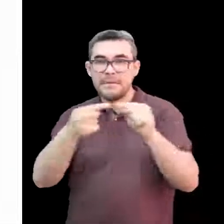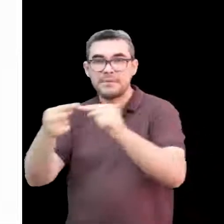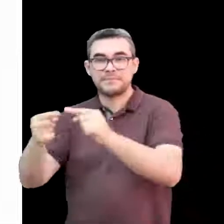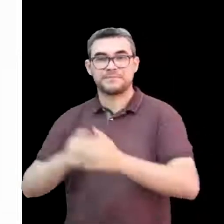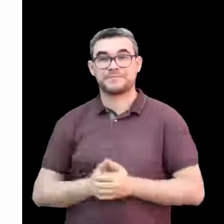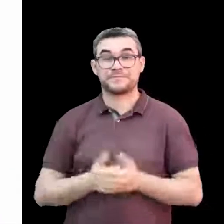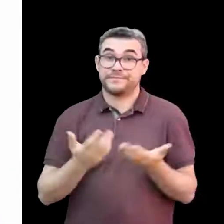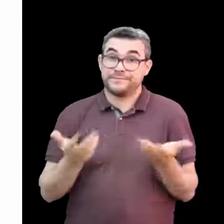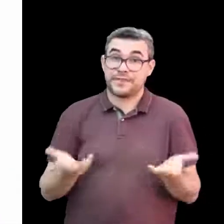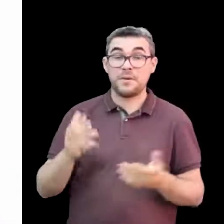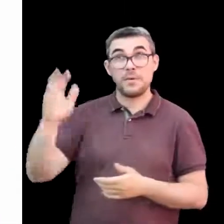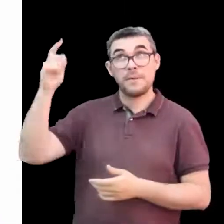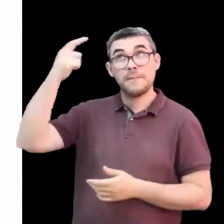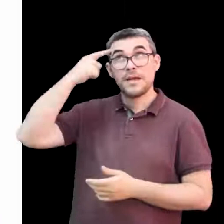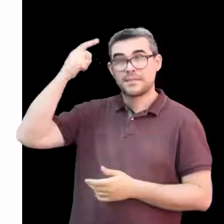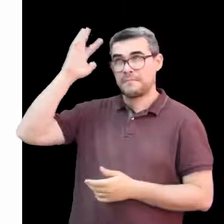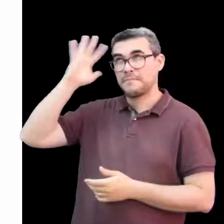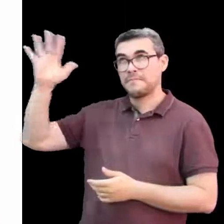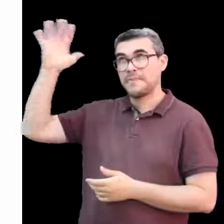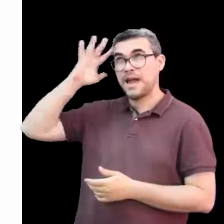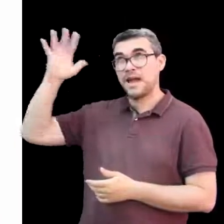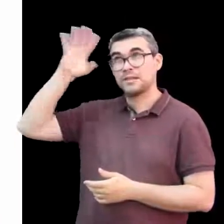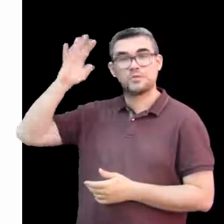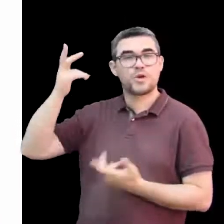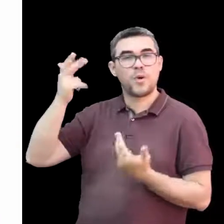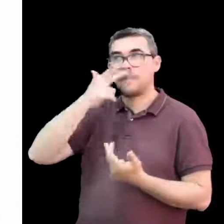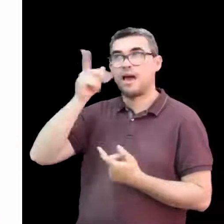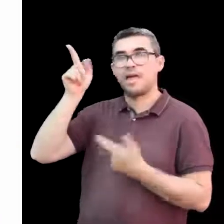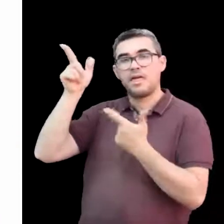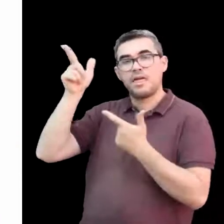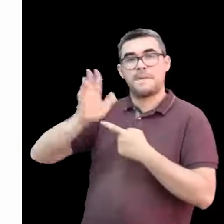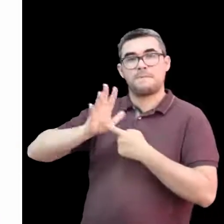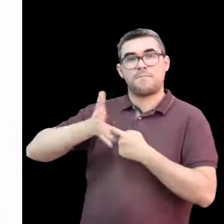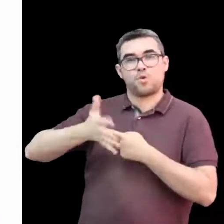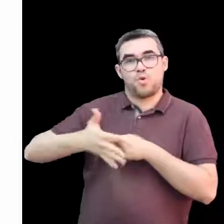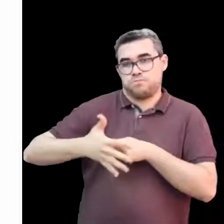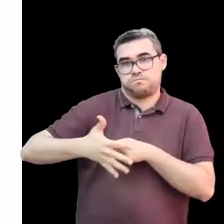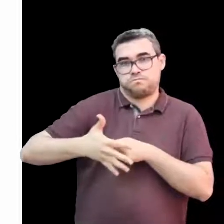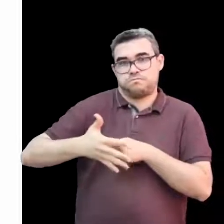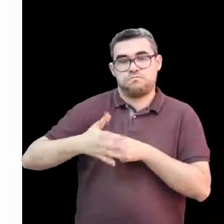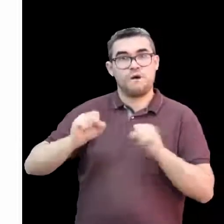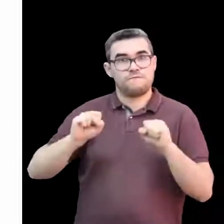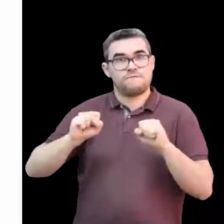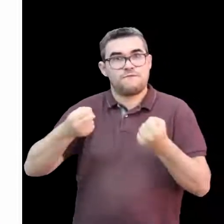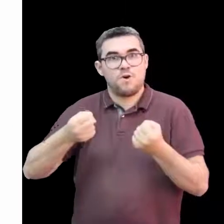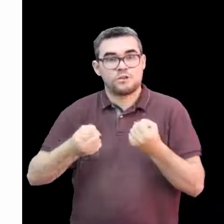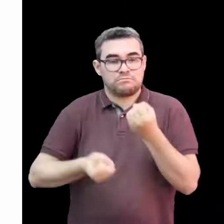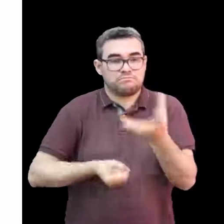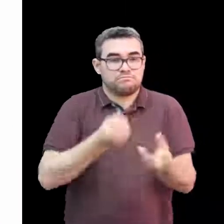O pensamento funciona assim como uma força estruturante da língua.